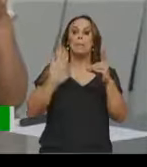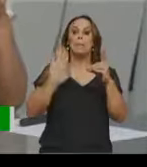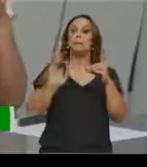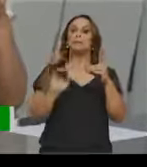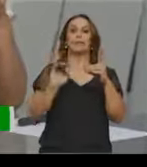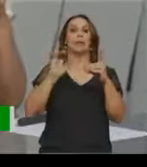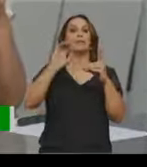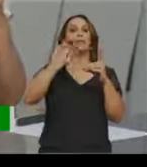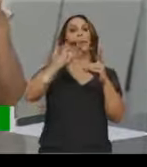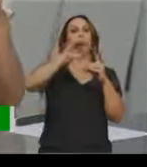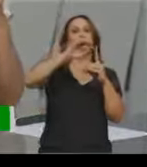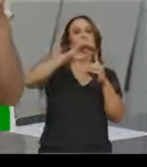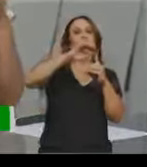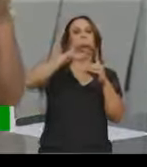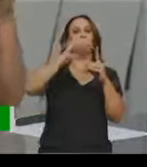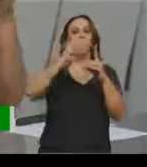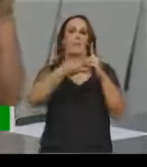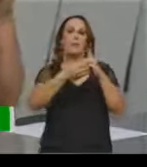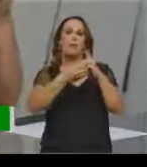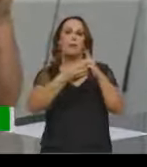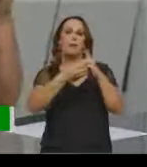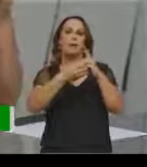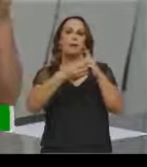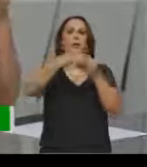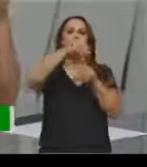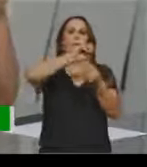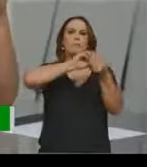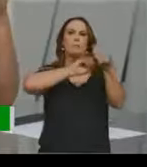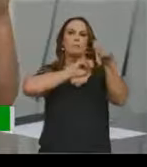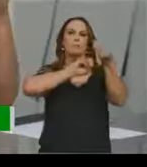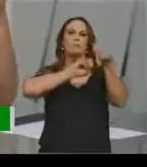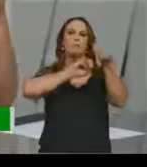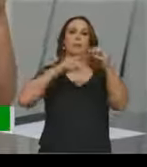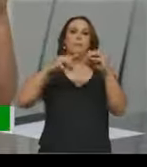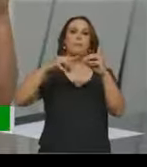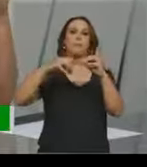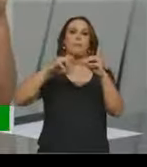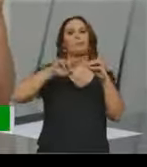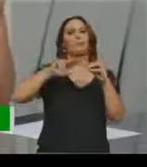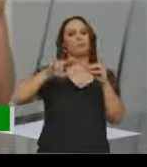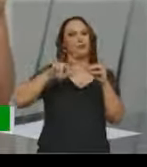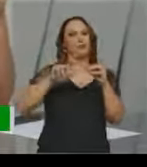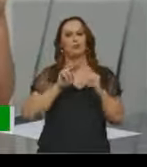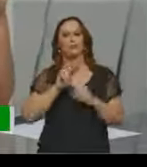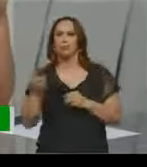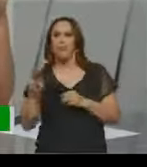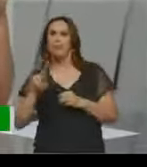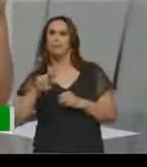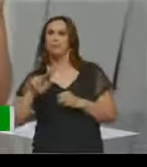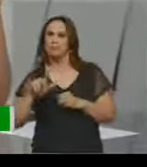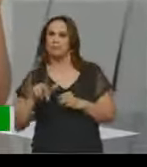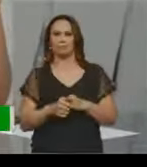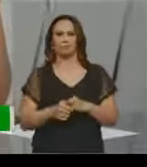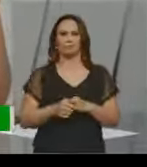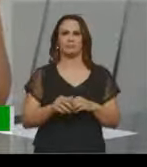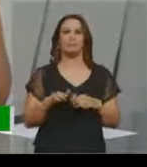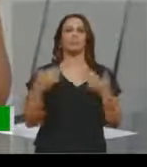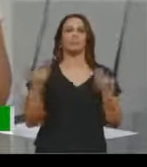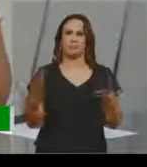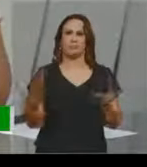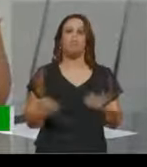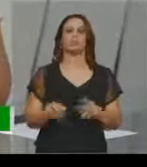molécula diferente. E quando eu tenho uma molécula diferente, eu tenho uma nomenclatura diferente. Então, esse termo cis e o